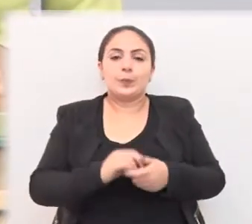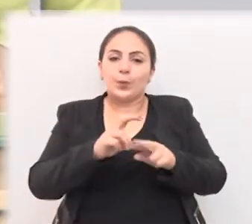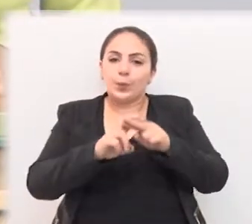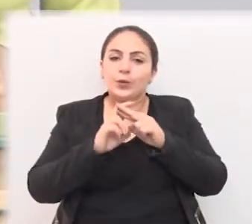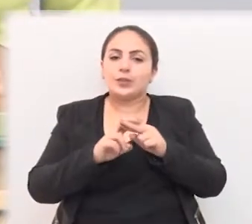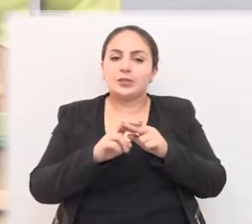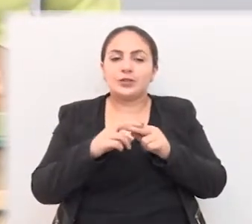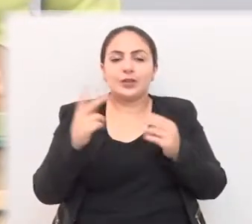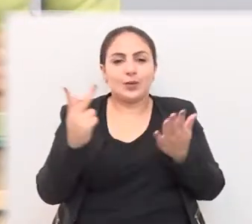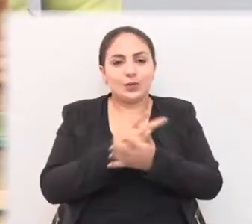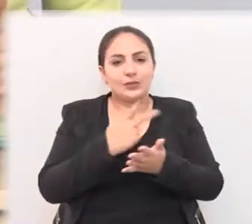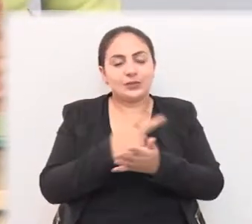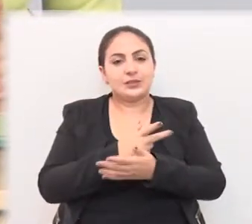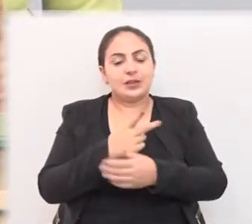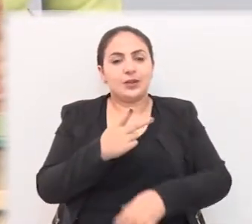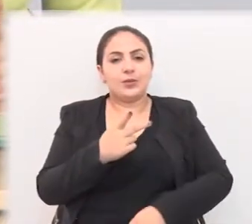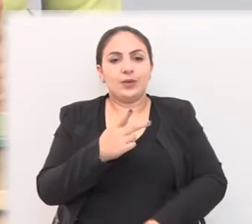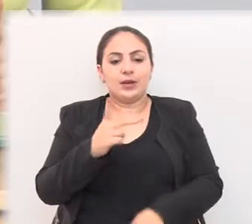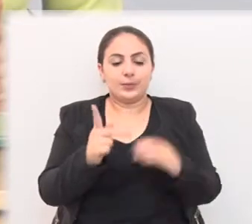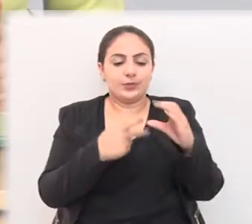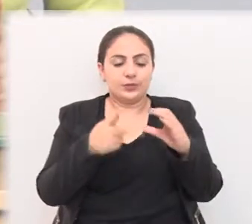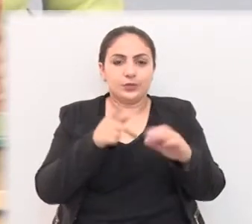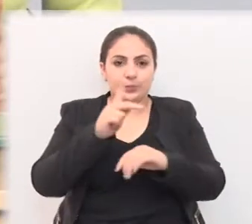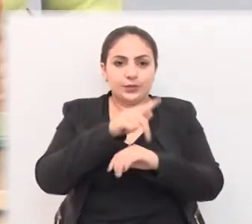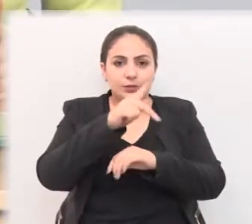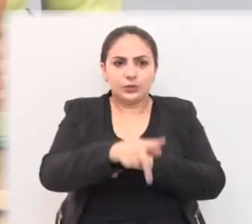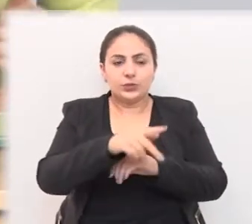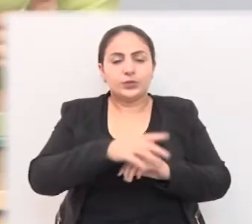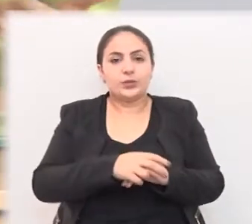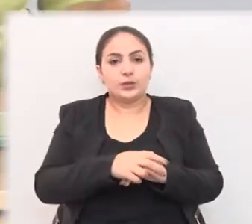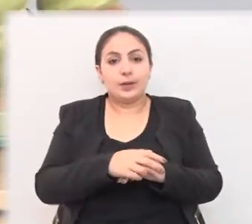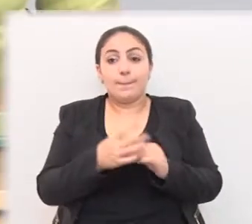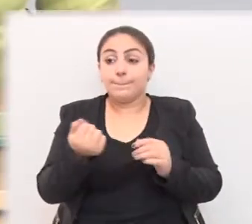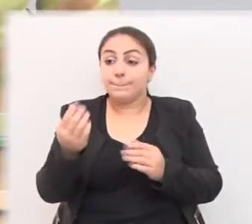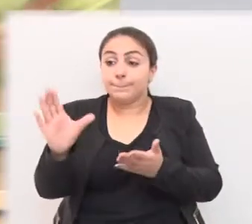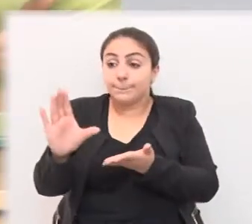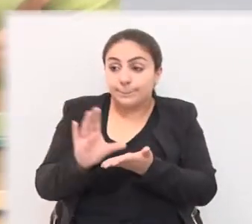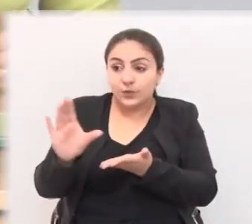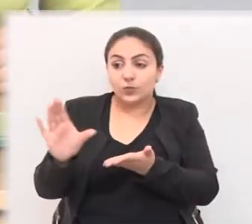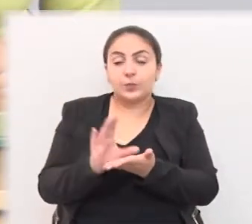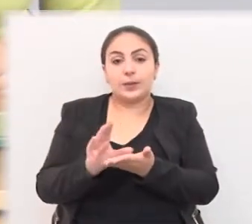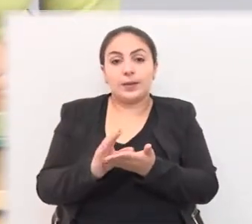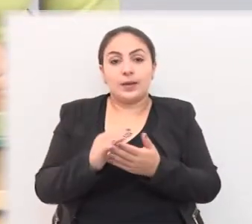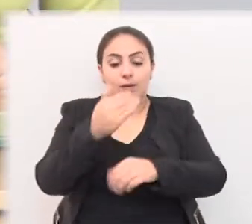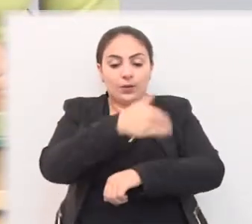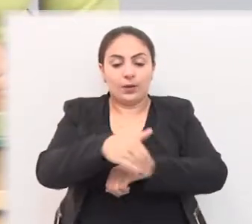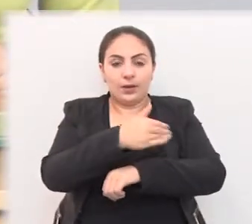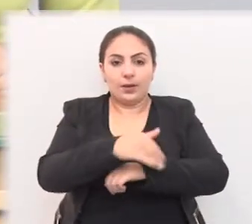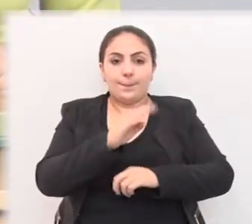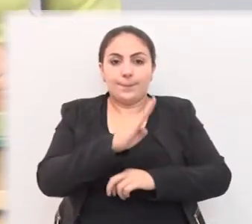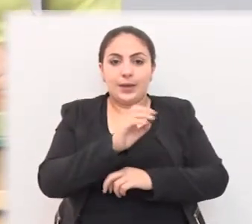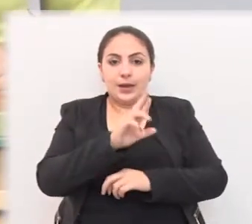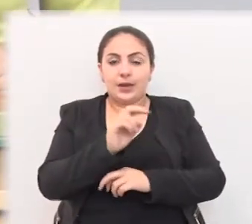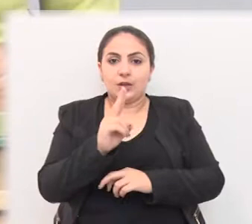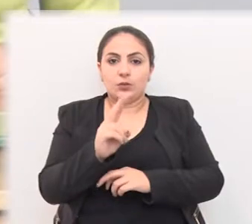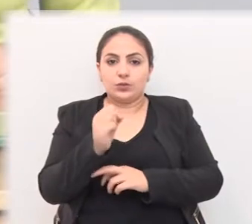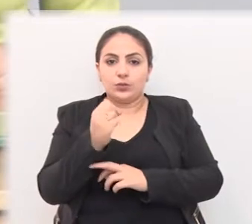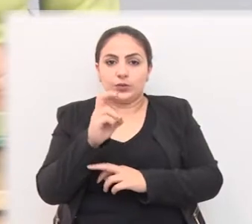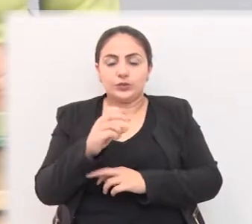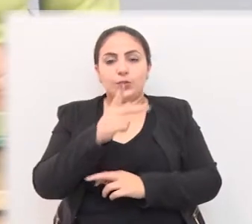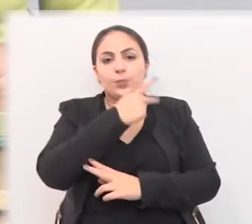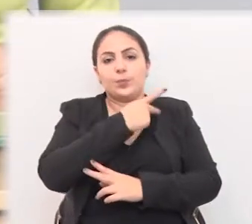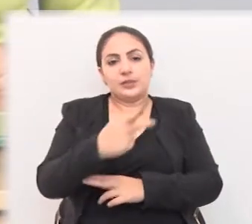foi exatamente isso que fez o Legislativo de Passo Fundo para cobrar investimentos na BR-285. O